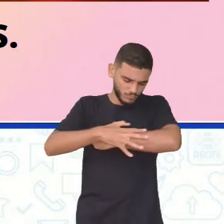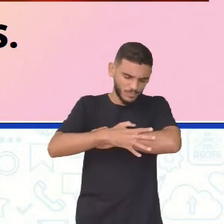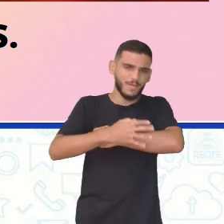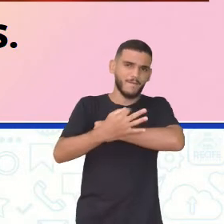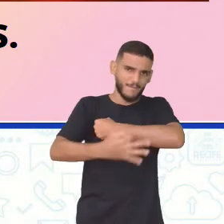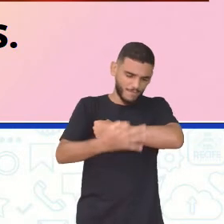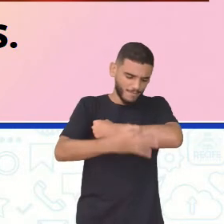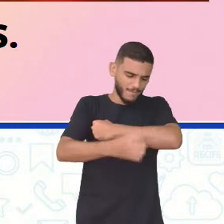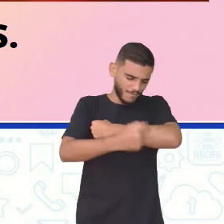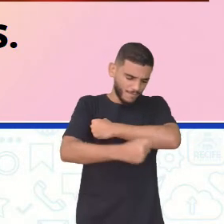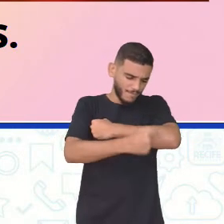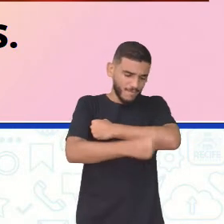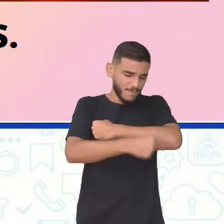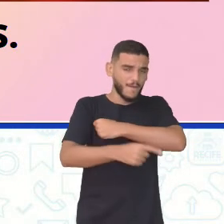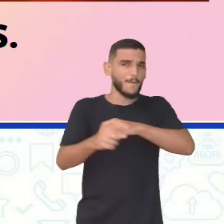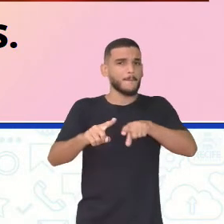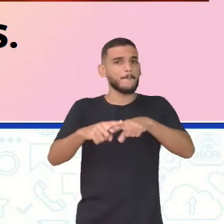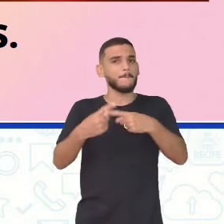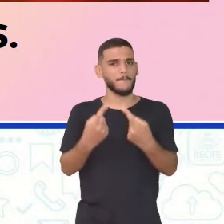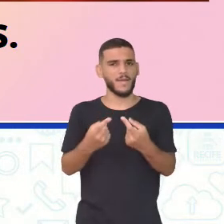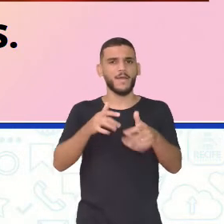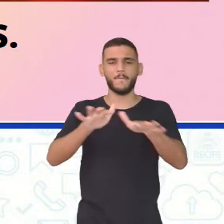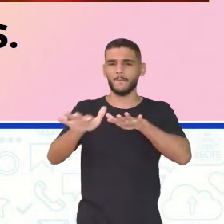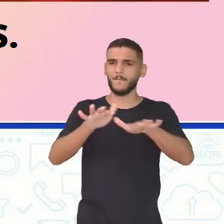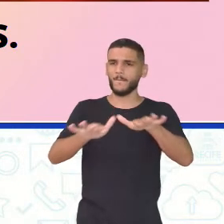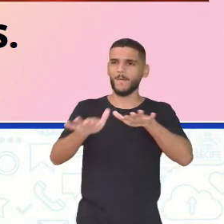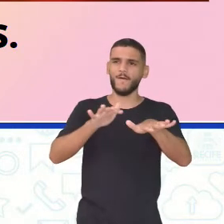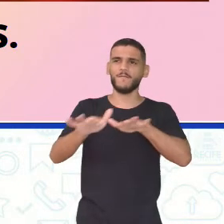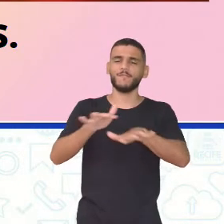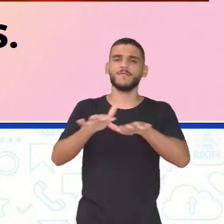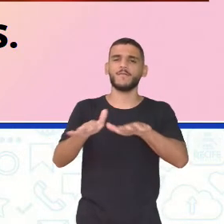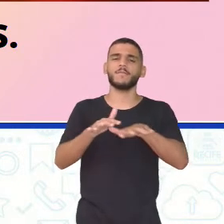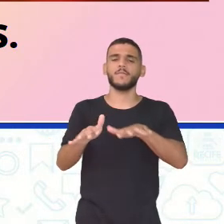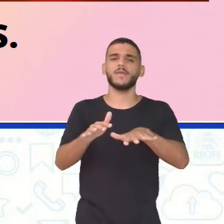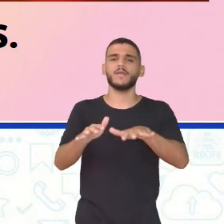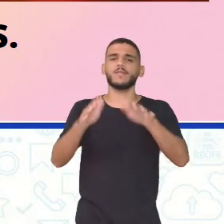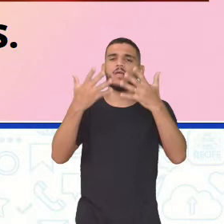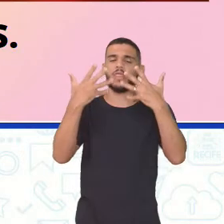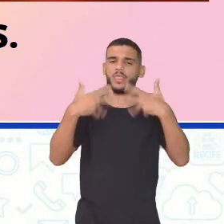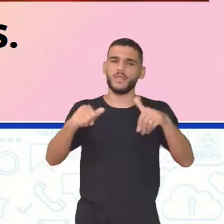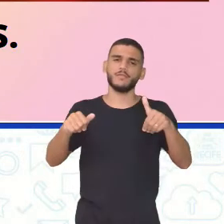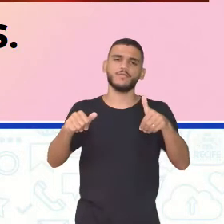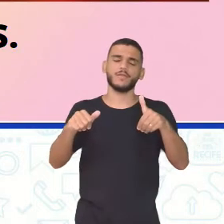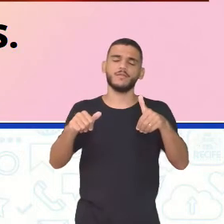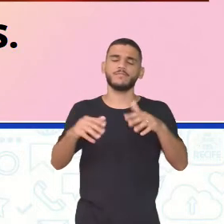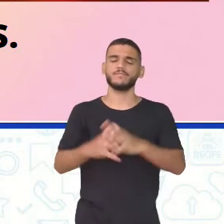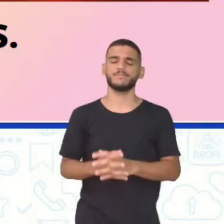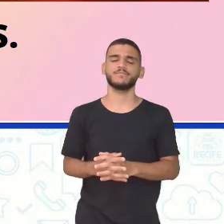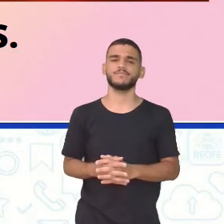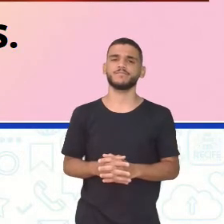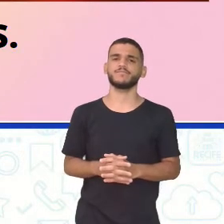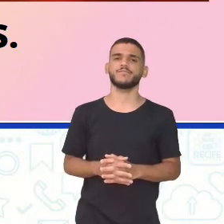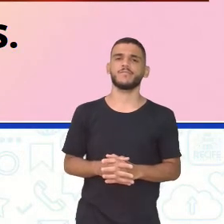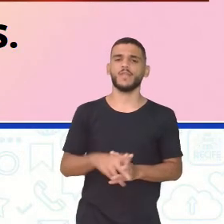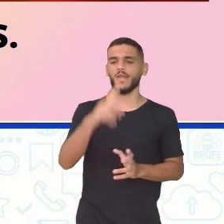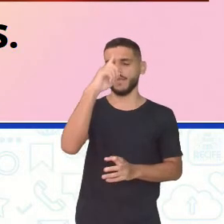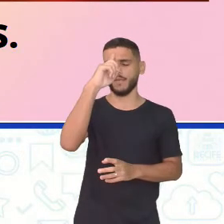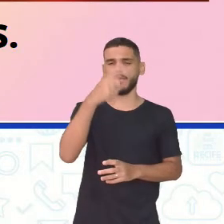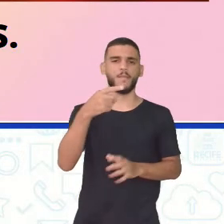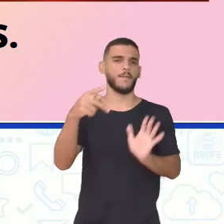involuntário. Eu não posso chegar agora e dizer assim, eu queria que meu coração desacelerasse, eu gostaria que meu coração agora